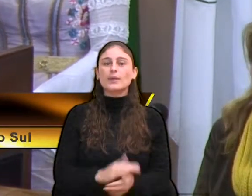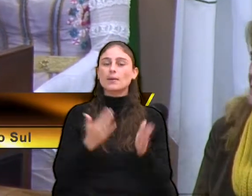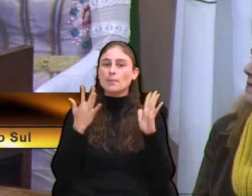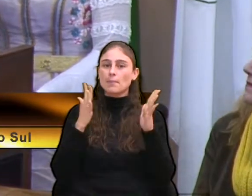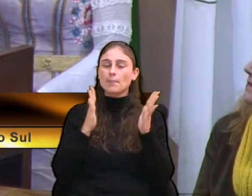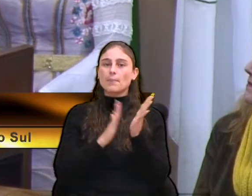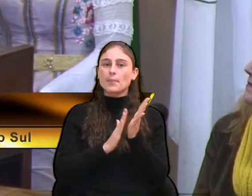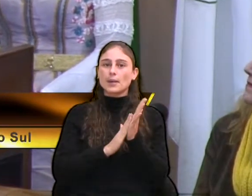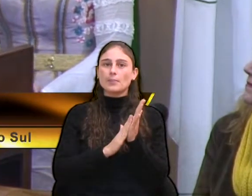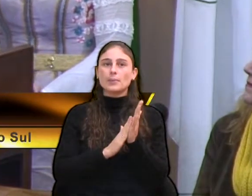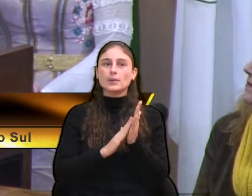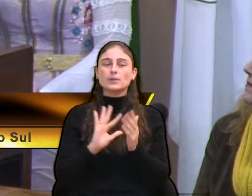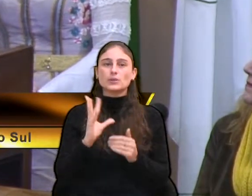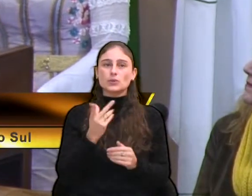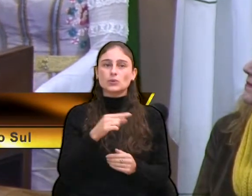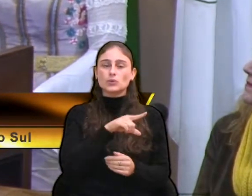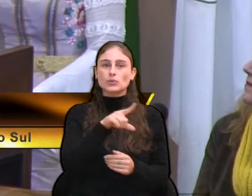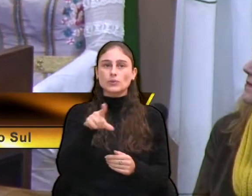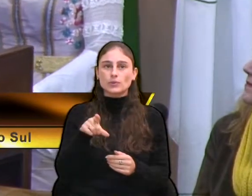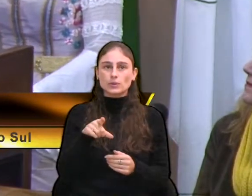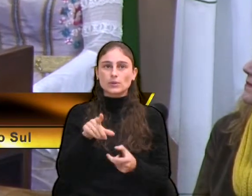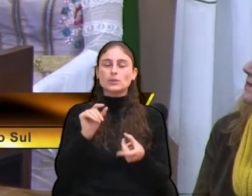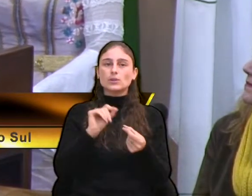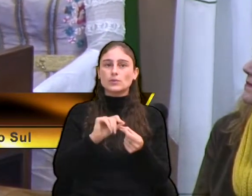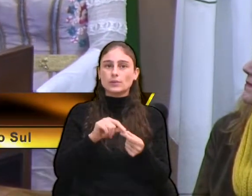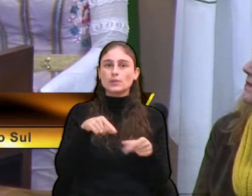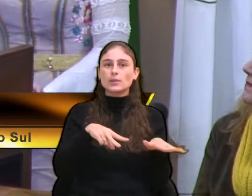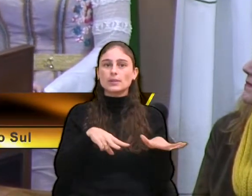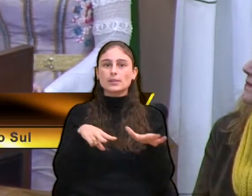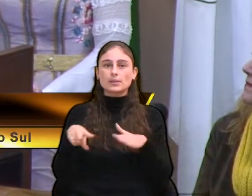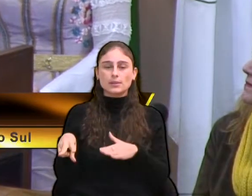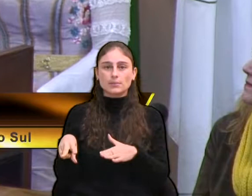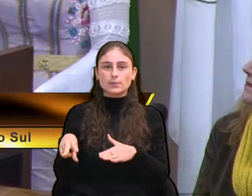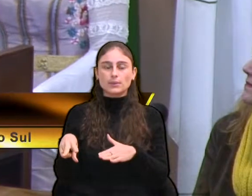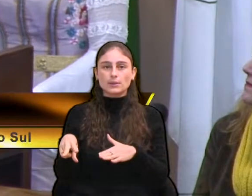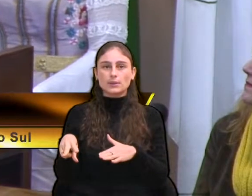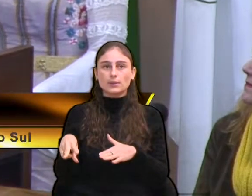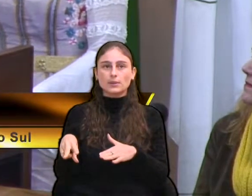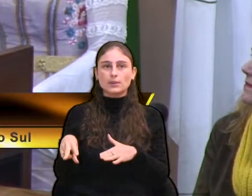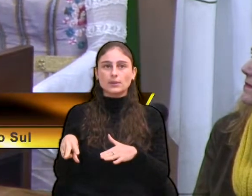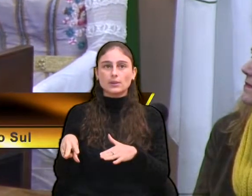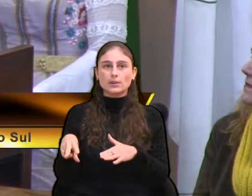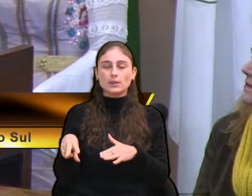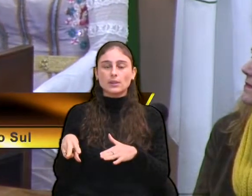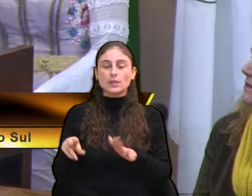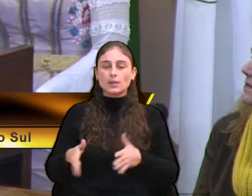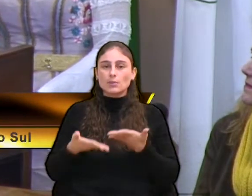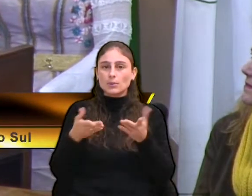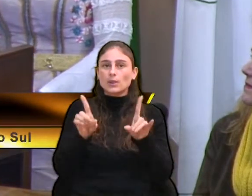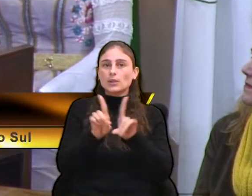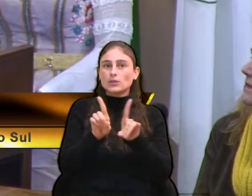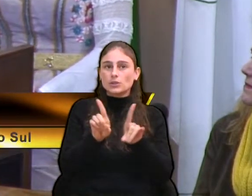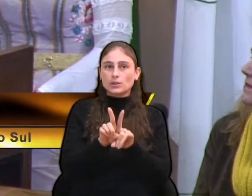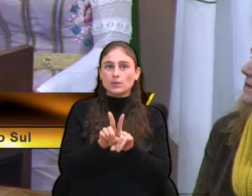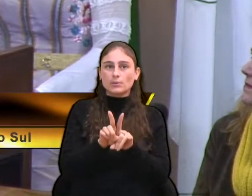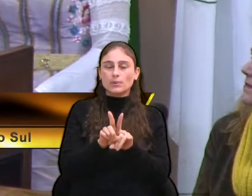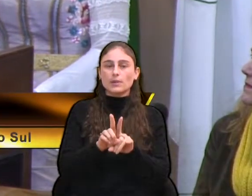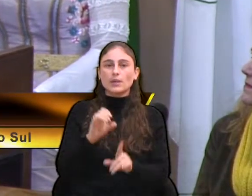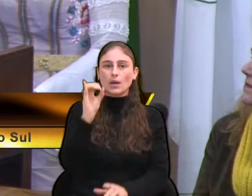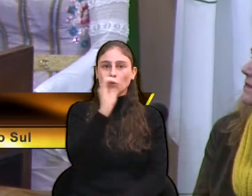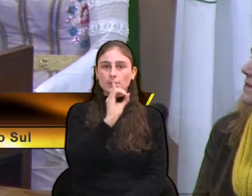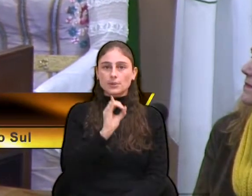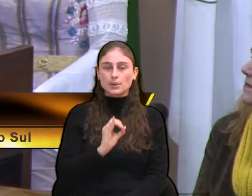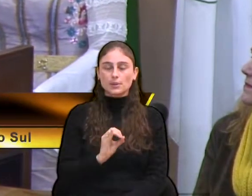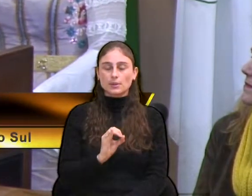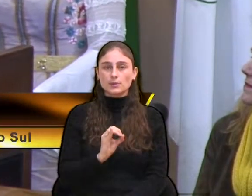Parabéns a todos vocês que estão fazendo dessa semana, né, uma semana em homenagem à etnia